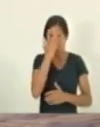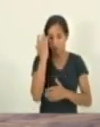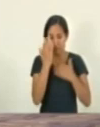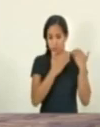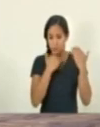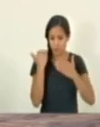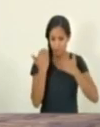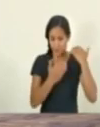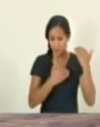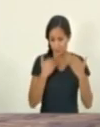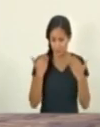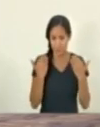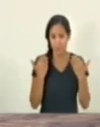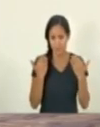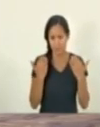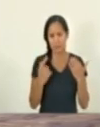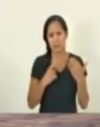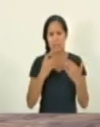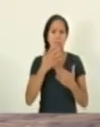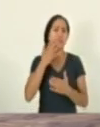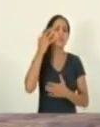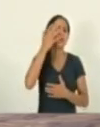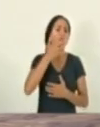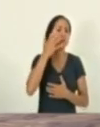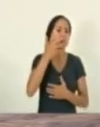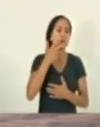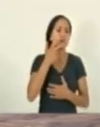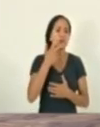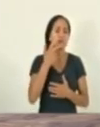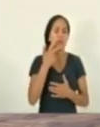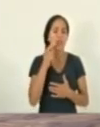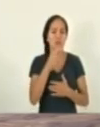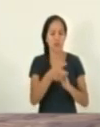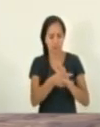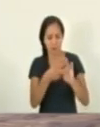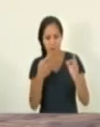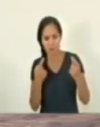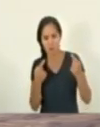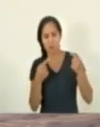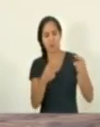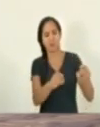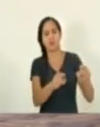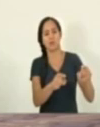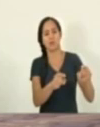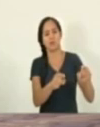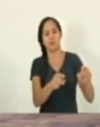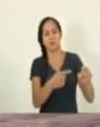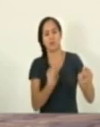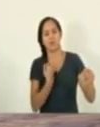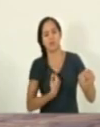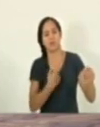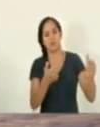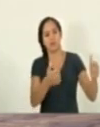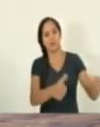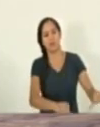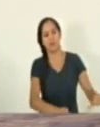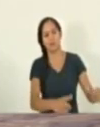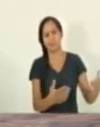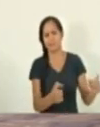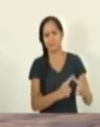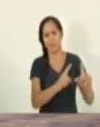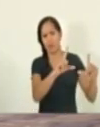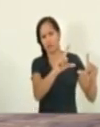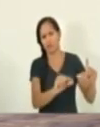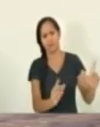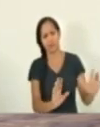apesar de haver o discurso de que os crimes contra a vida estão em queda. Muitos dos bairros mais